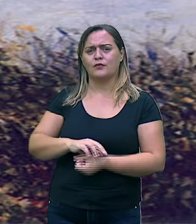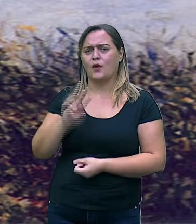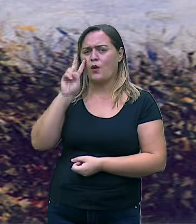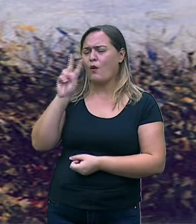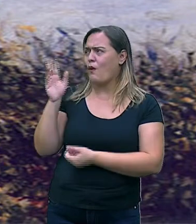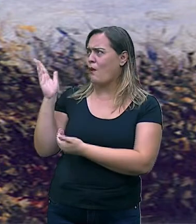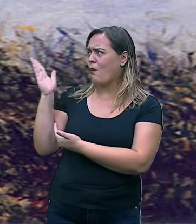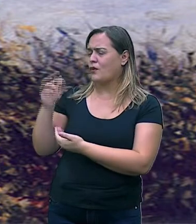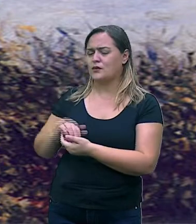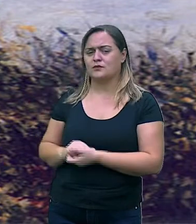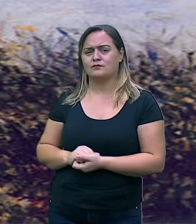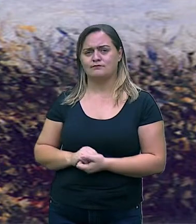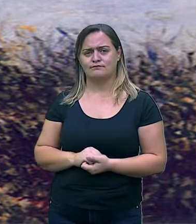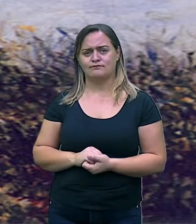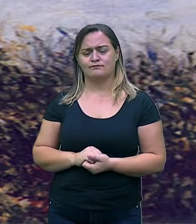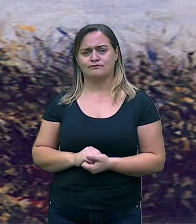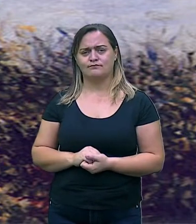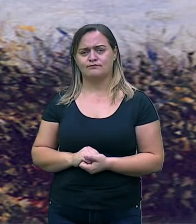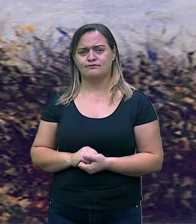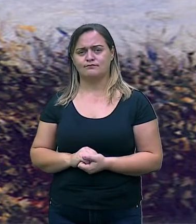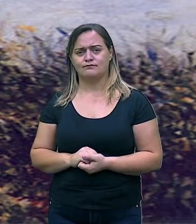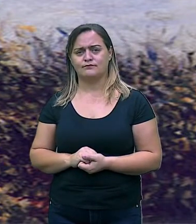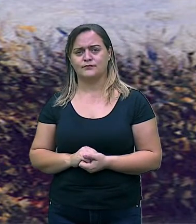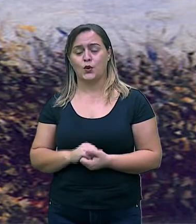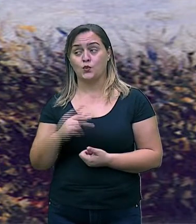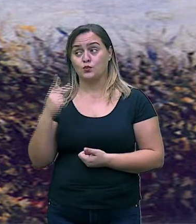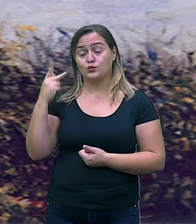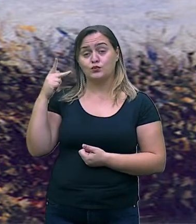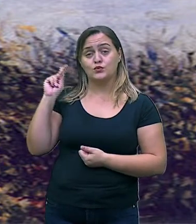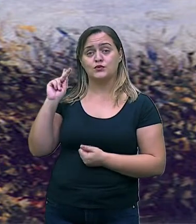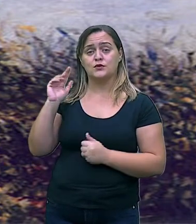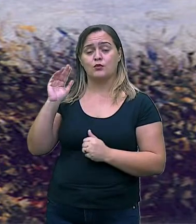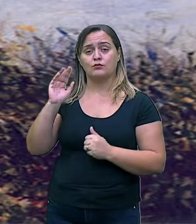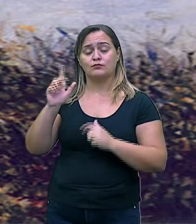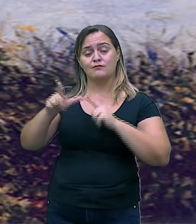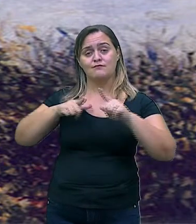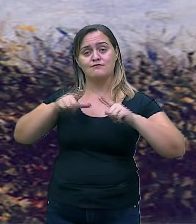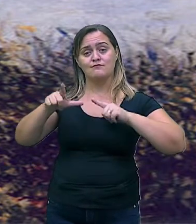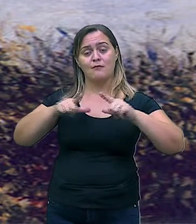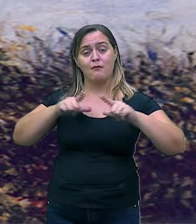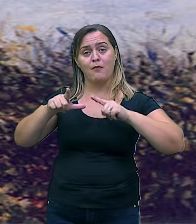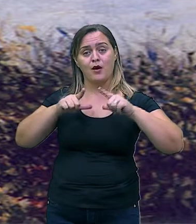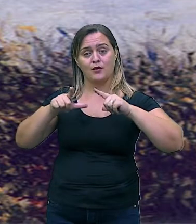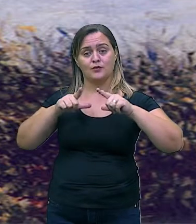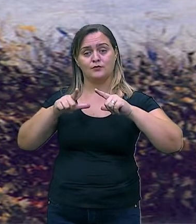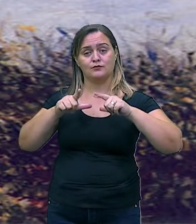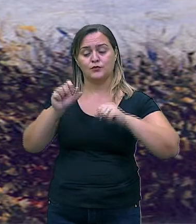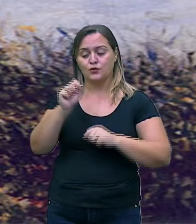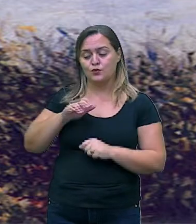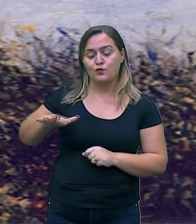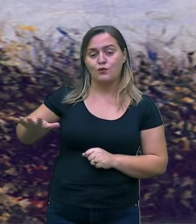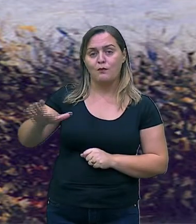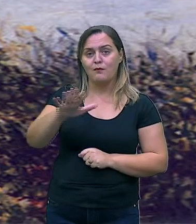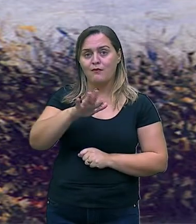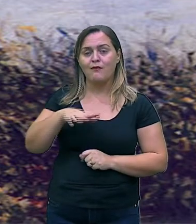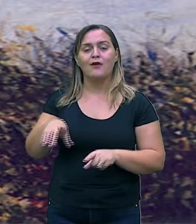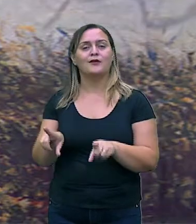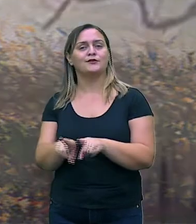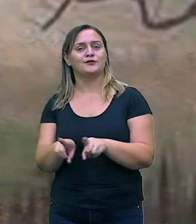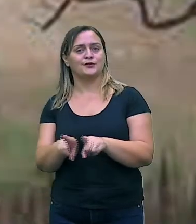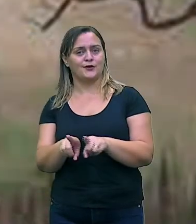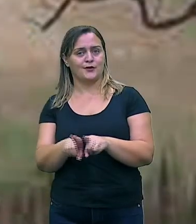sua interação junto com o ambiente. E agora nós vamos passar para um